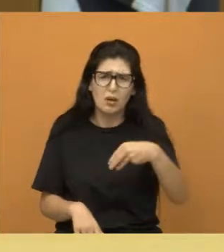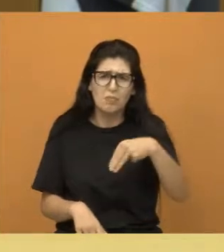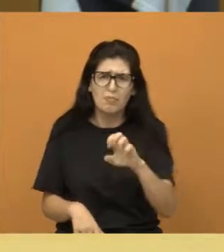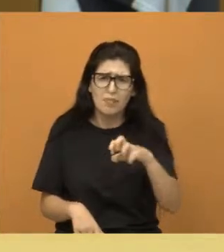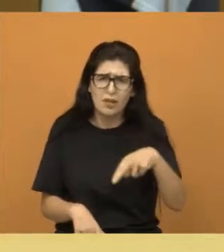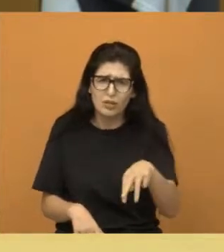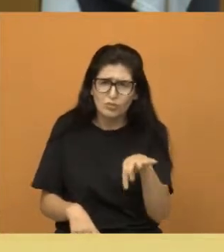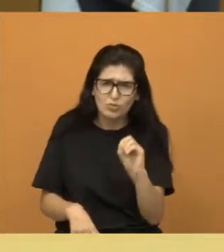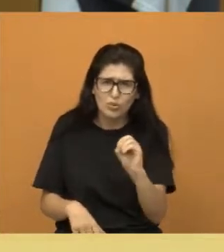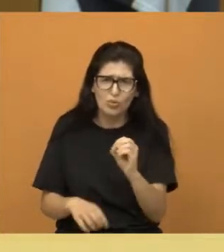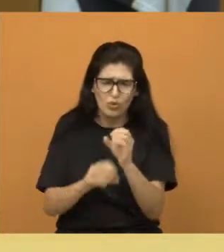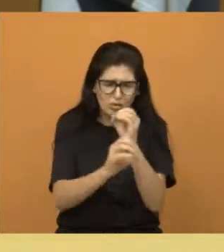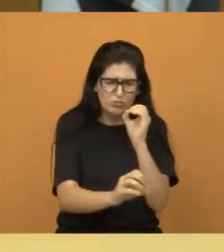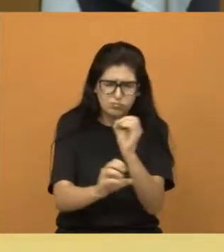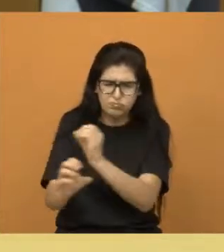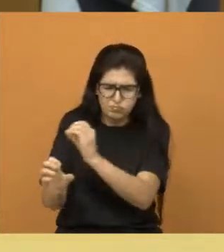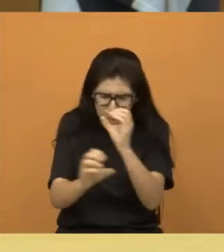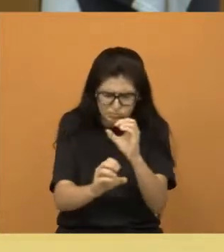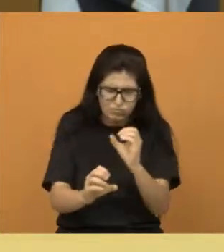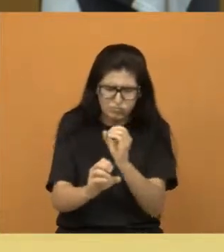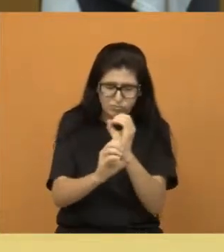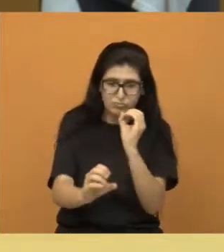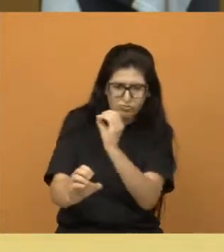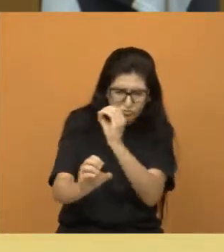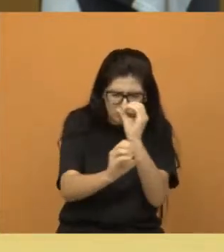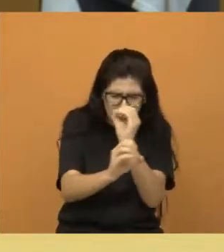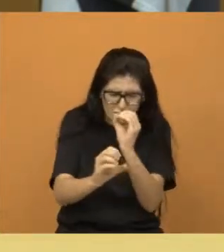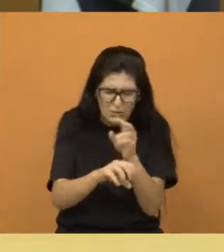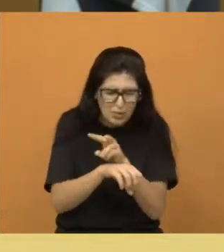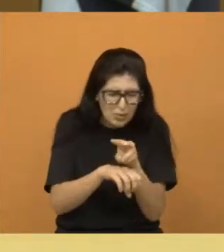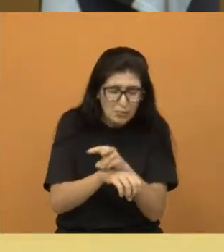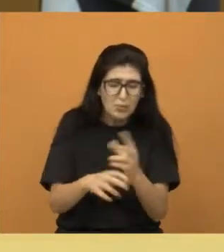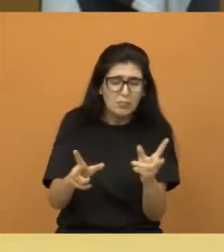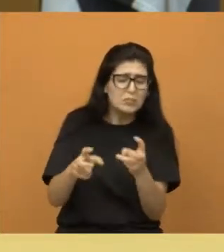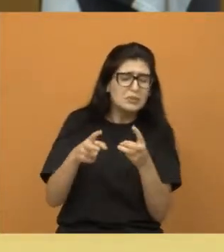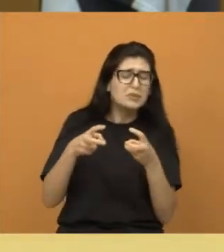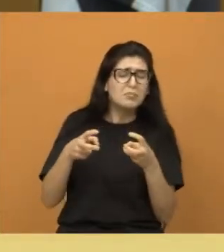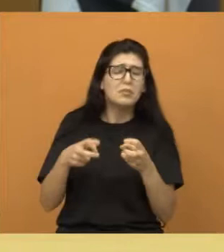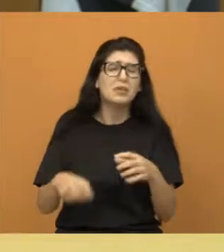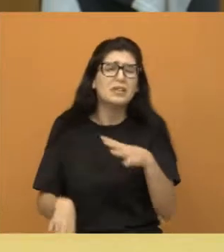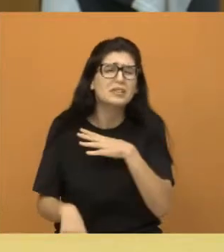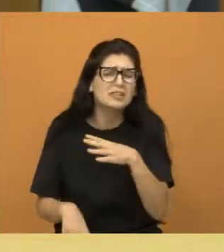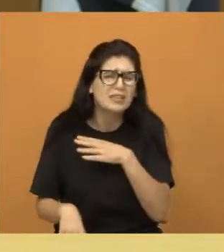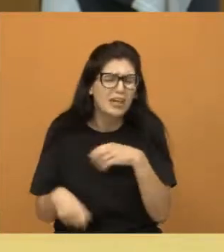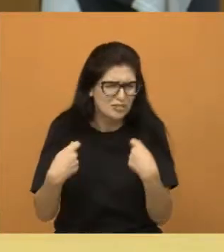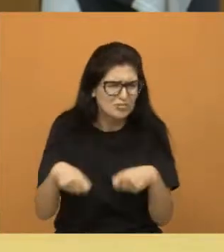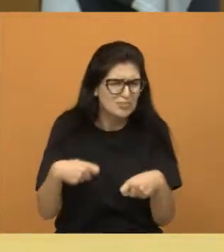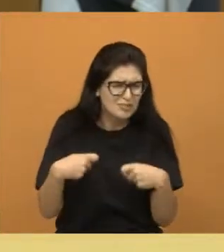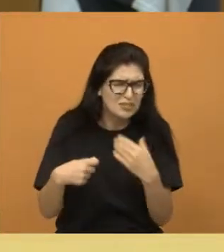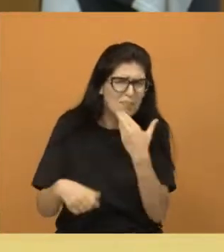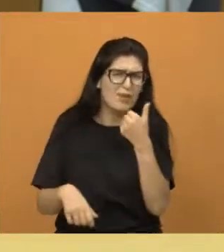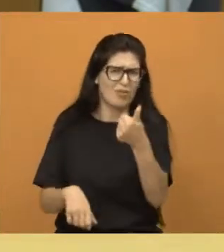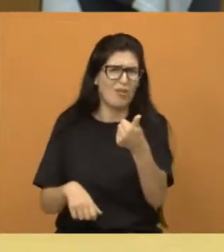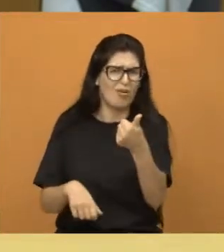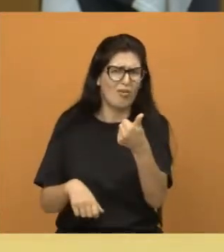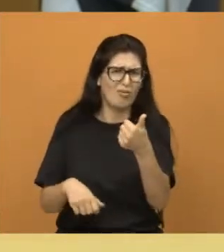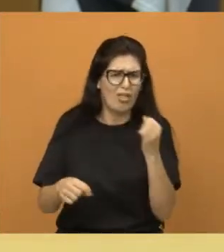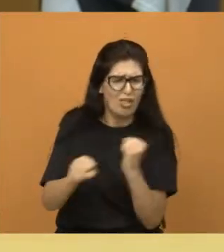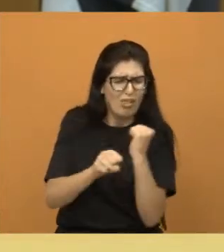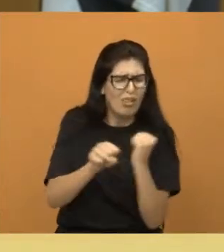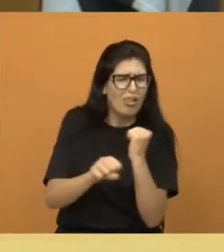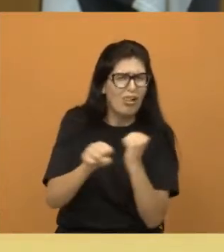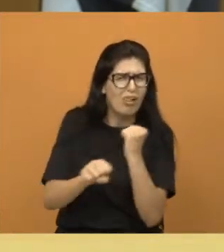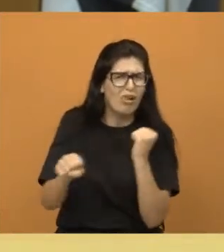Será que precisa ser analista de saneamento para ver que a cidade está precisando desesperadamente de melhorias